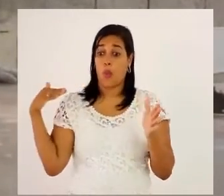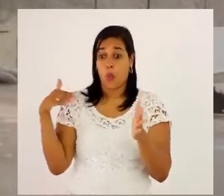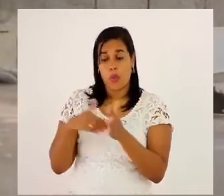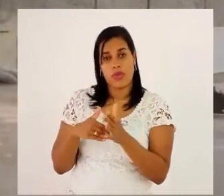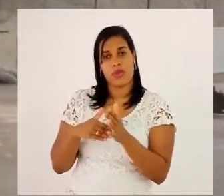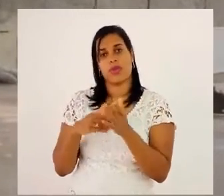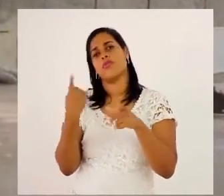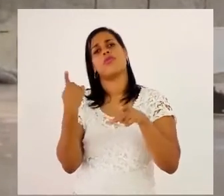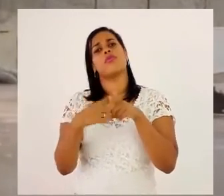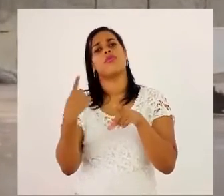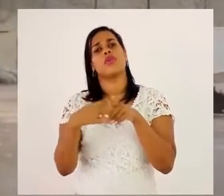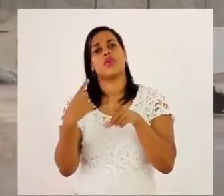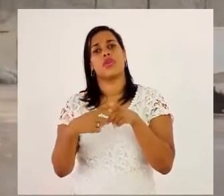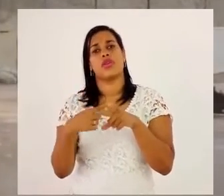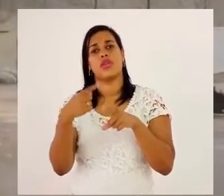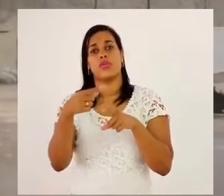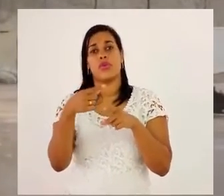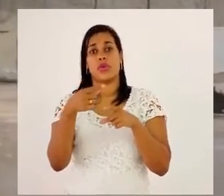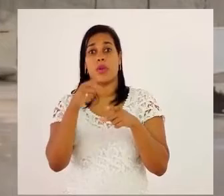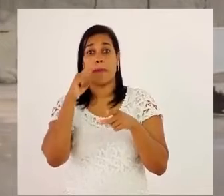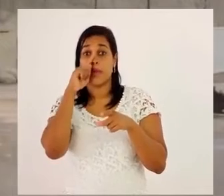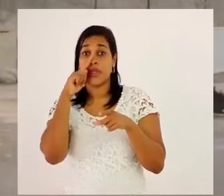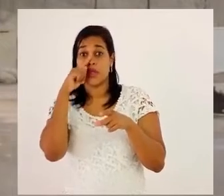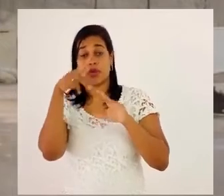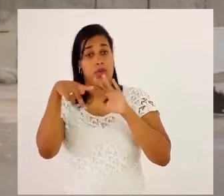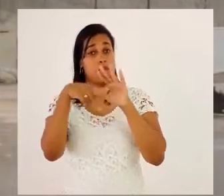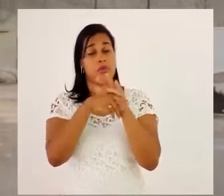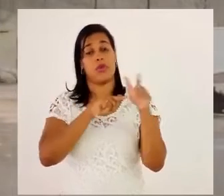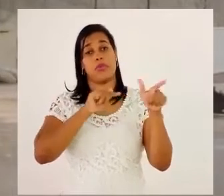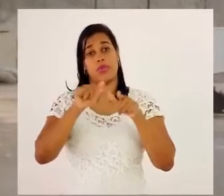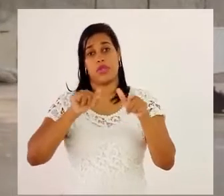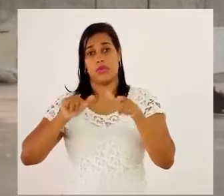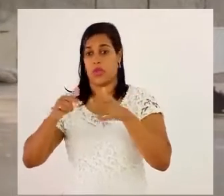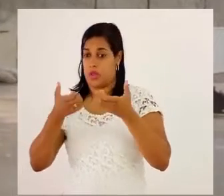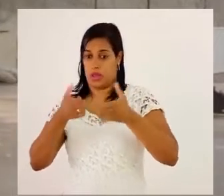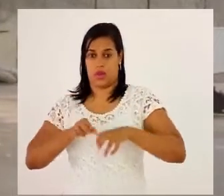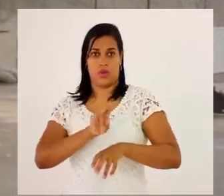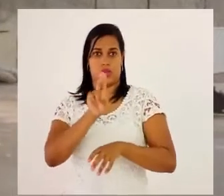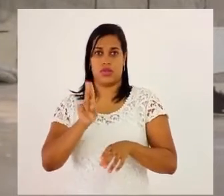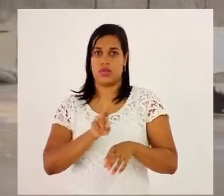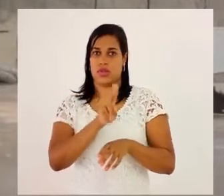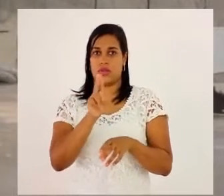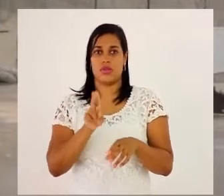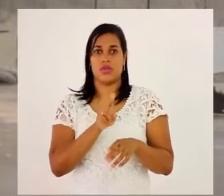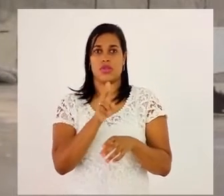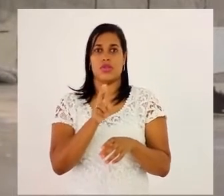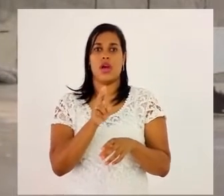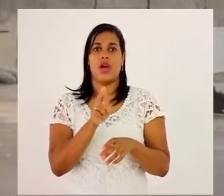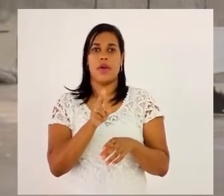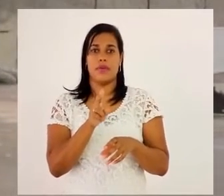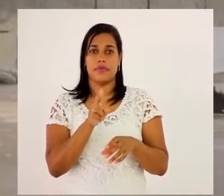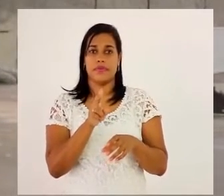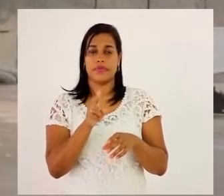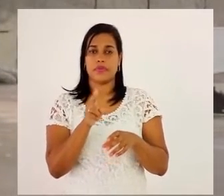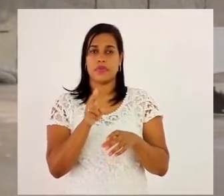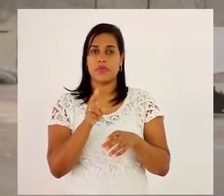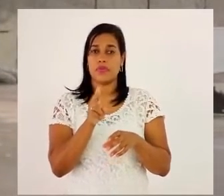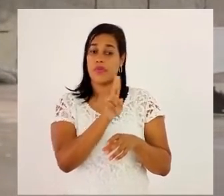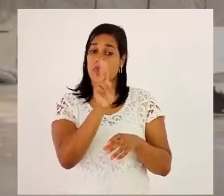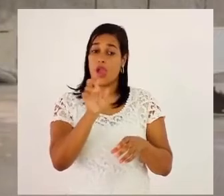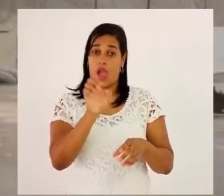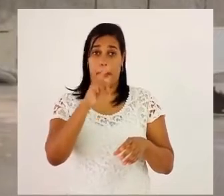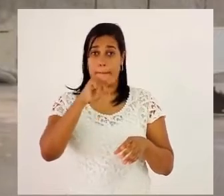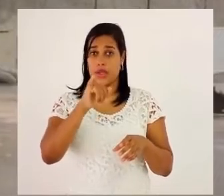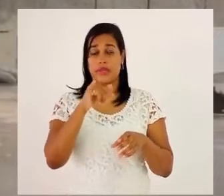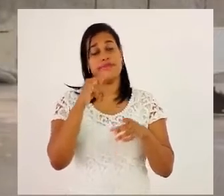tomado? Porque o EPI, o risco está na mão do trabalhador. Se ele não quiser usar ou ele usar inadequadamente, ele vai estar exposto ao risco da